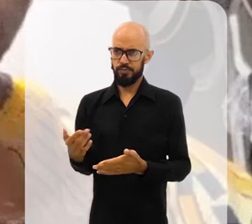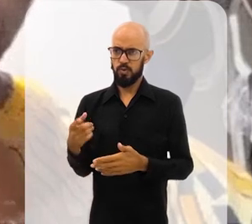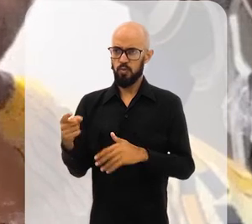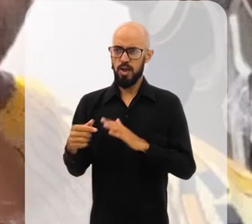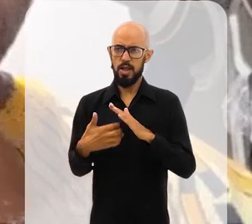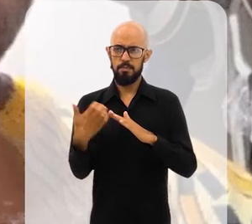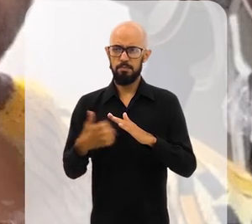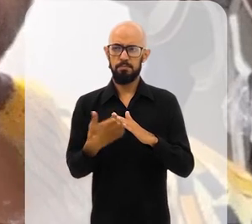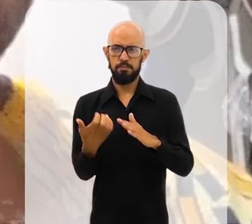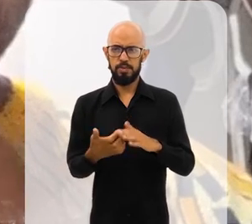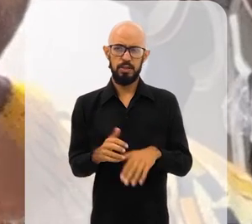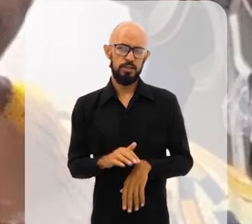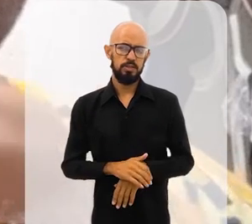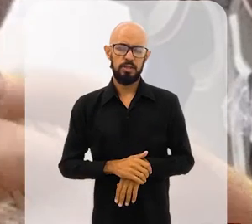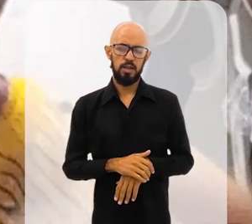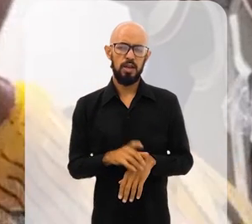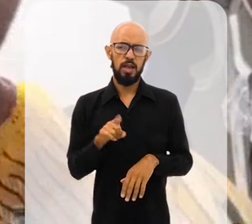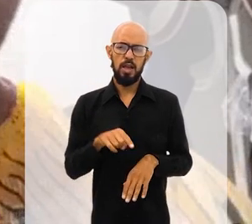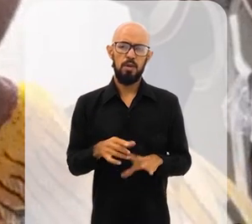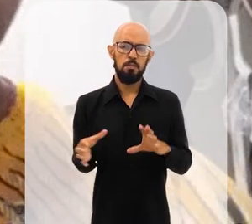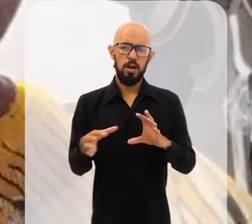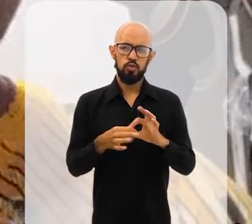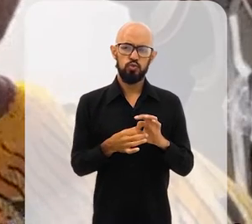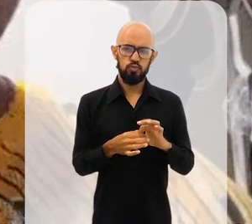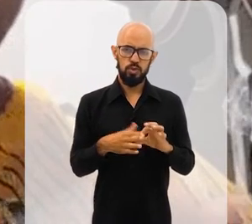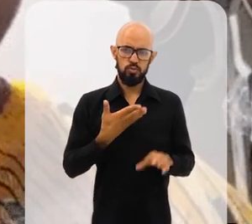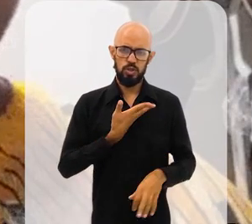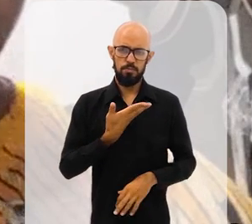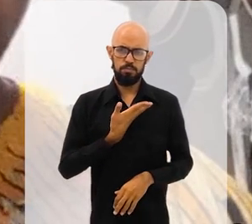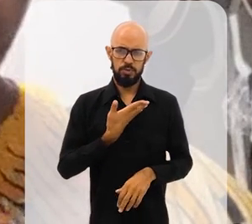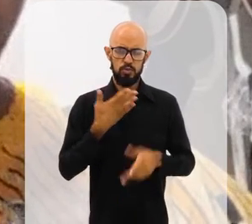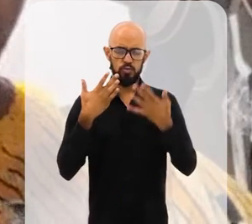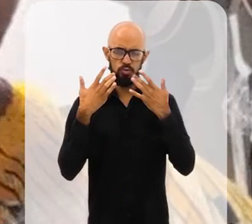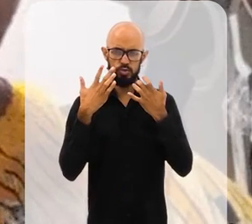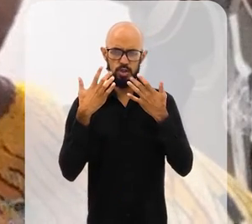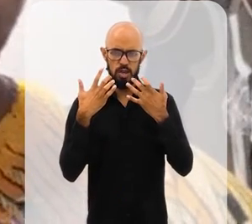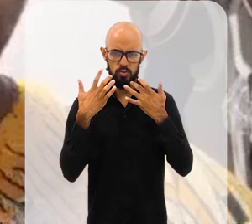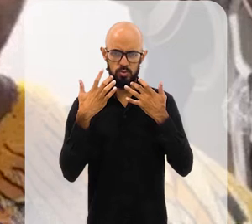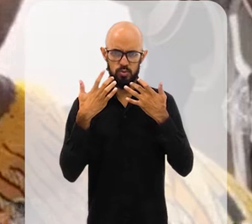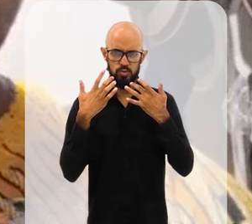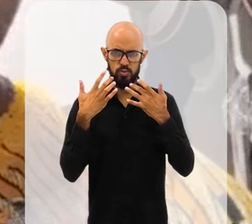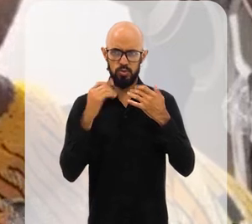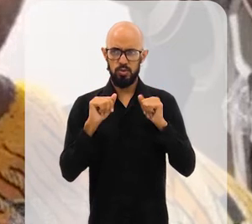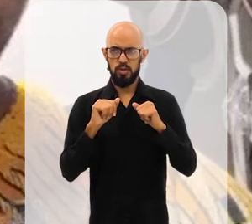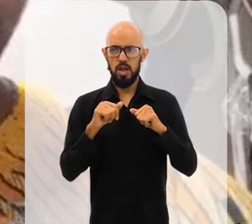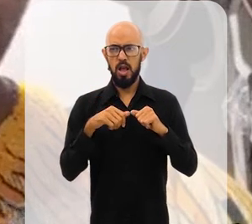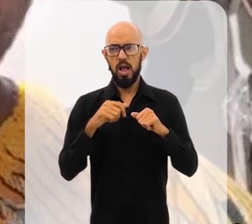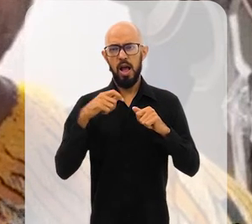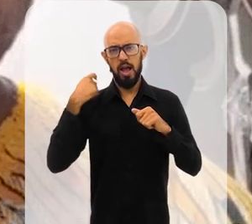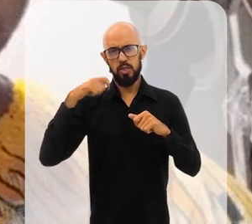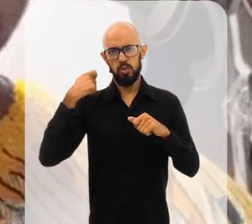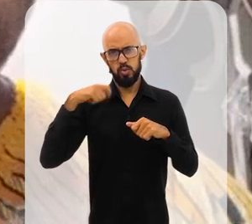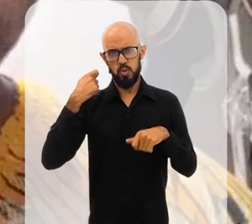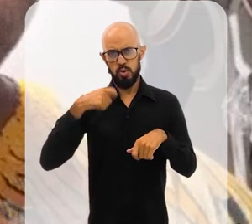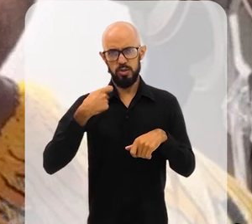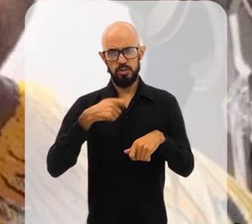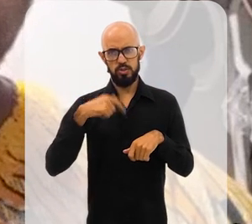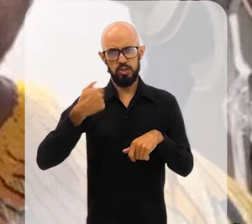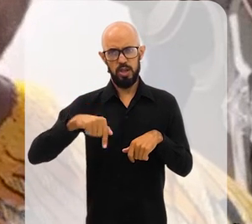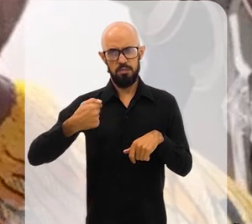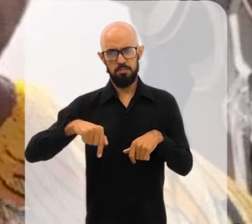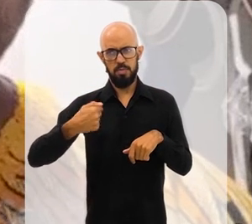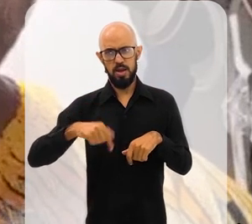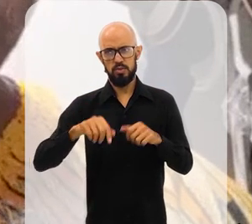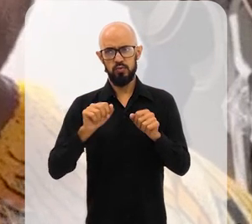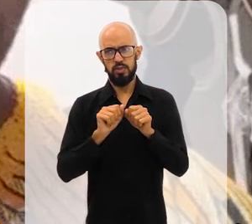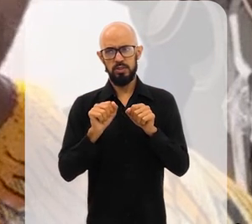A companhia. Ela é uma junção de amigos de teatro, de atores da cidade de